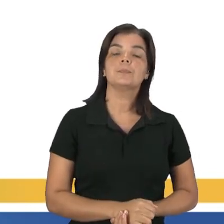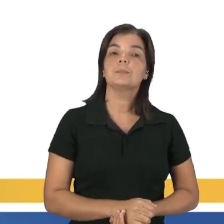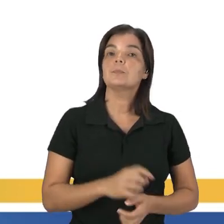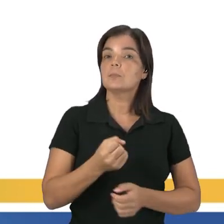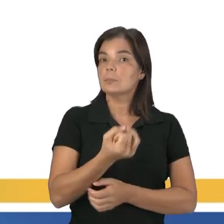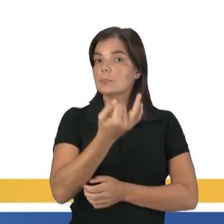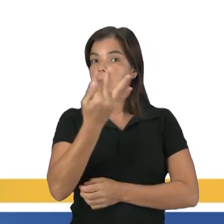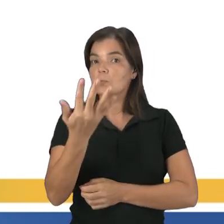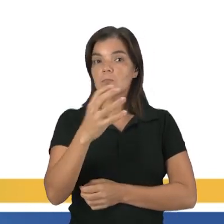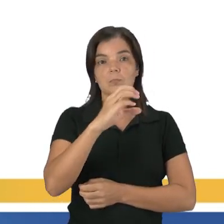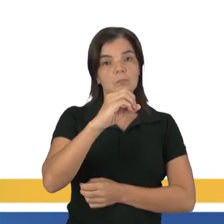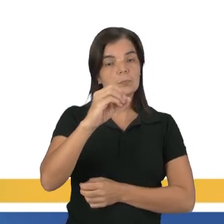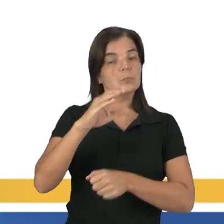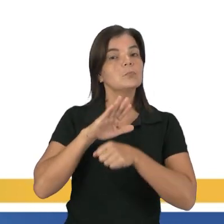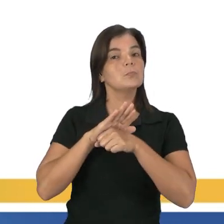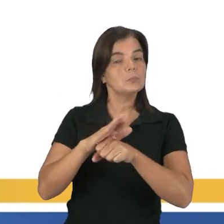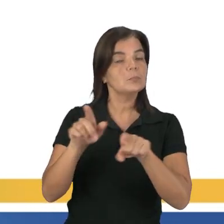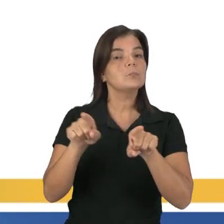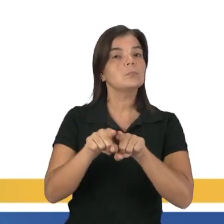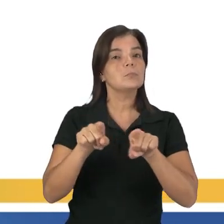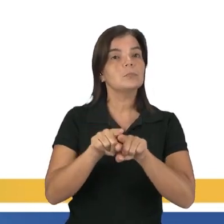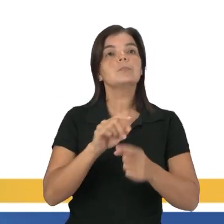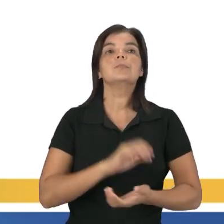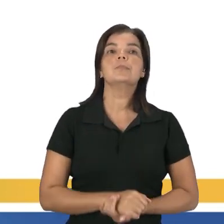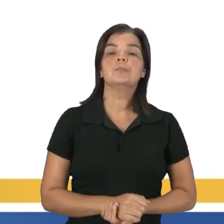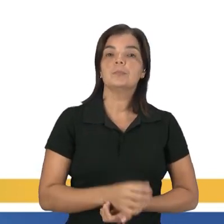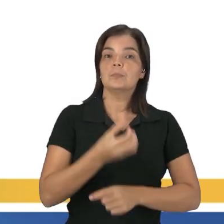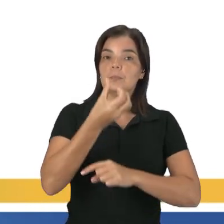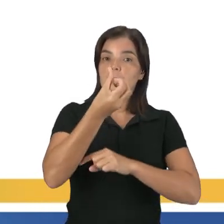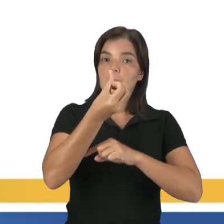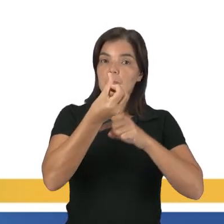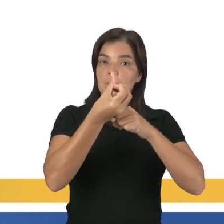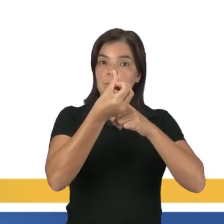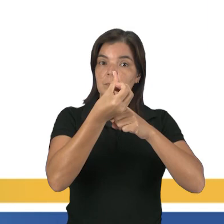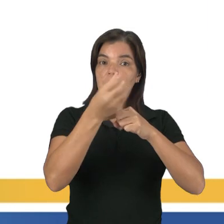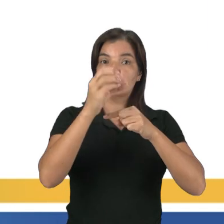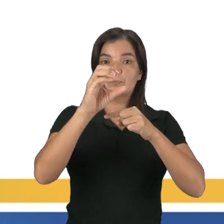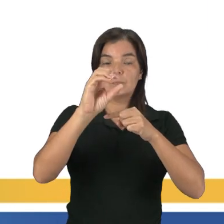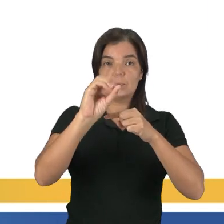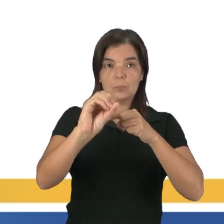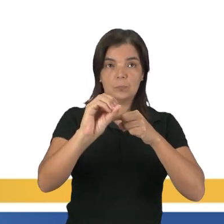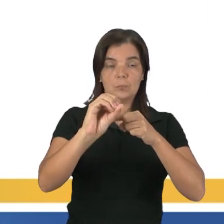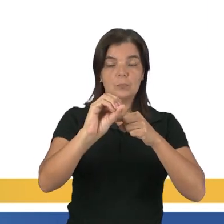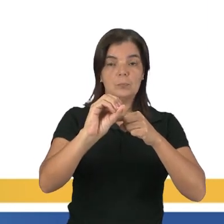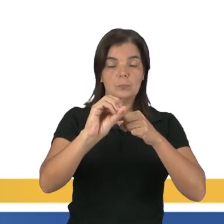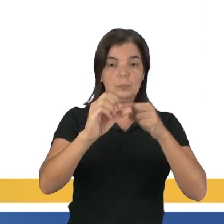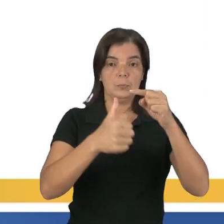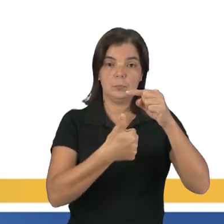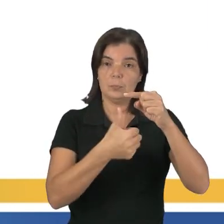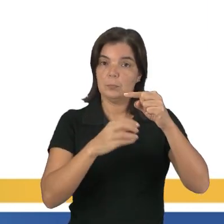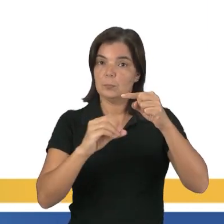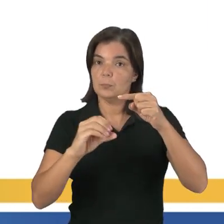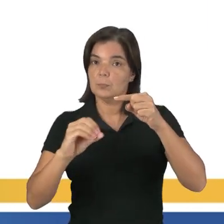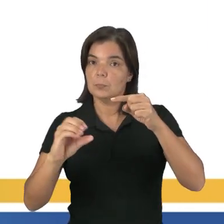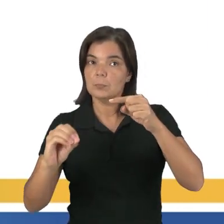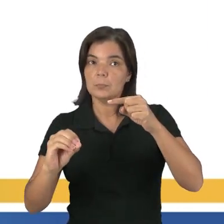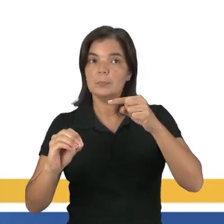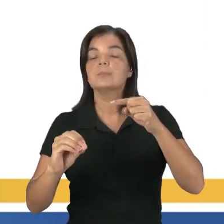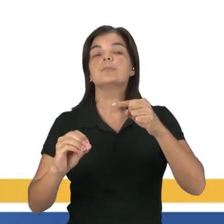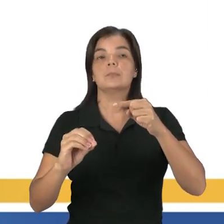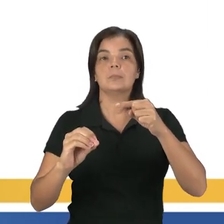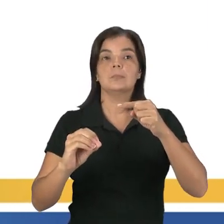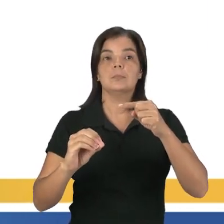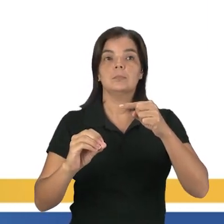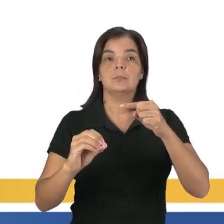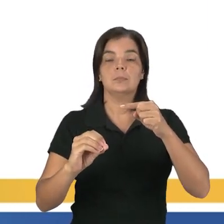Porque a quantidade de zeros ele vai te ajudar também a fazer essa resolução. Então, o que eu posso fazer? Como eu quero fazer 60 ml para